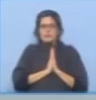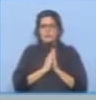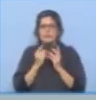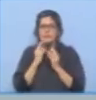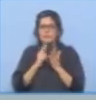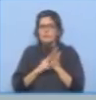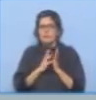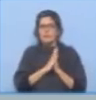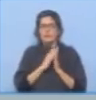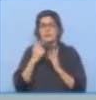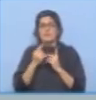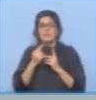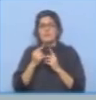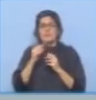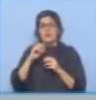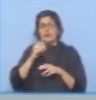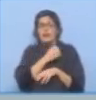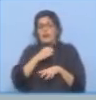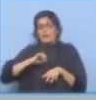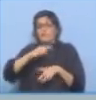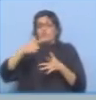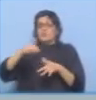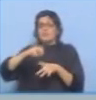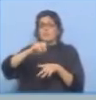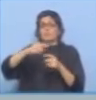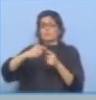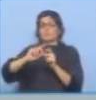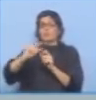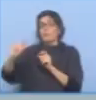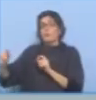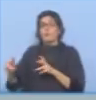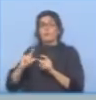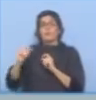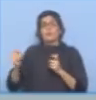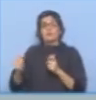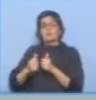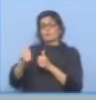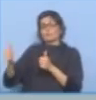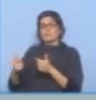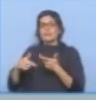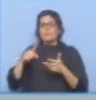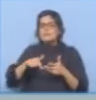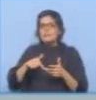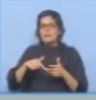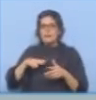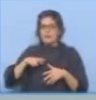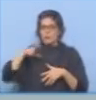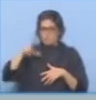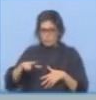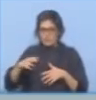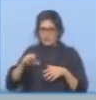mais nas nossas paróquias ou nos nossos movimentos e realmente este é um dos momentos principais de vivermos com o nosso país, noutro